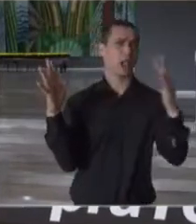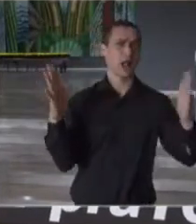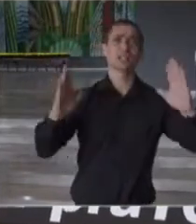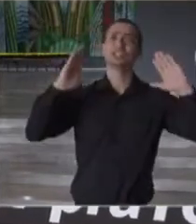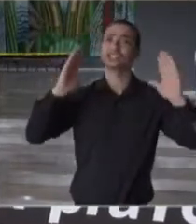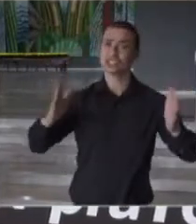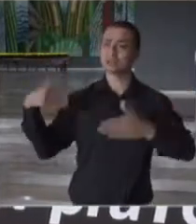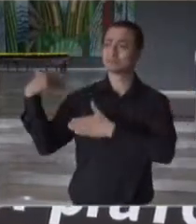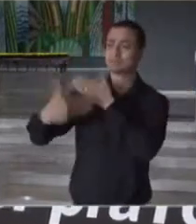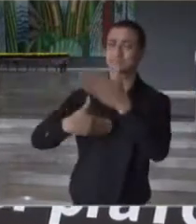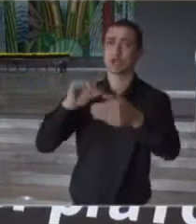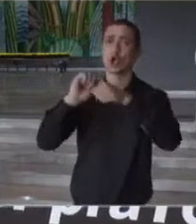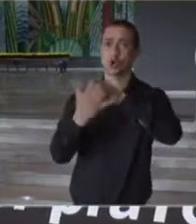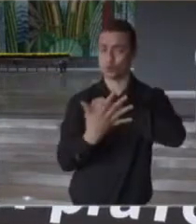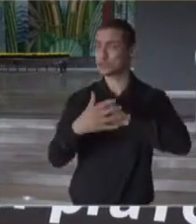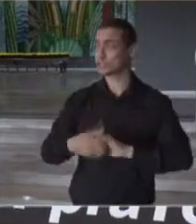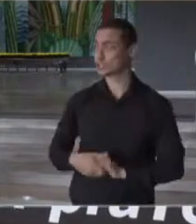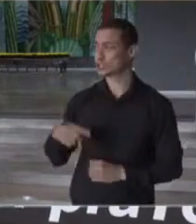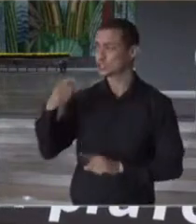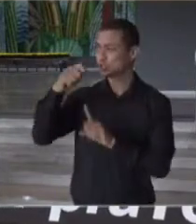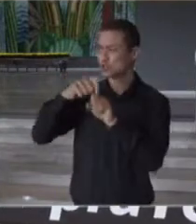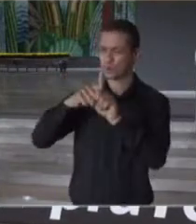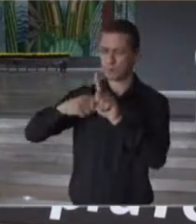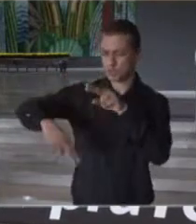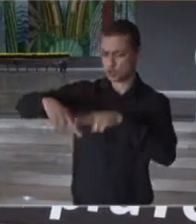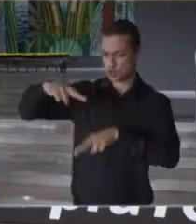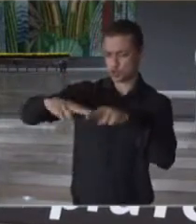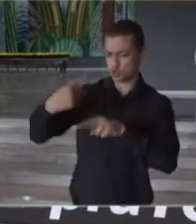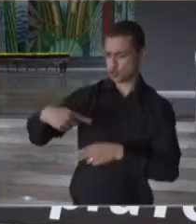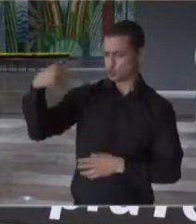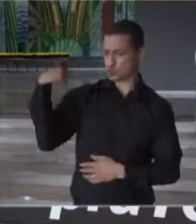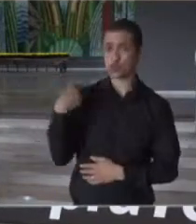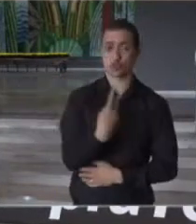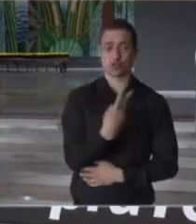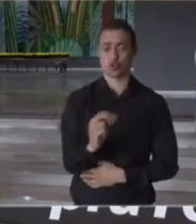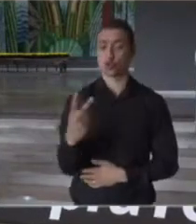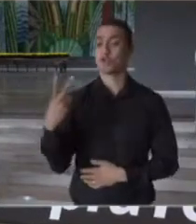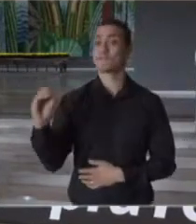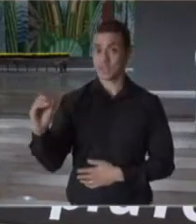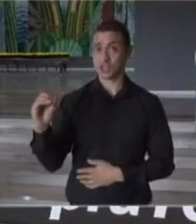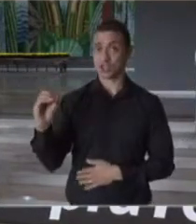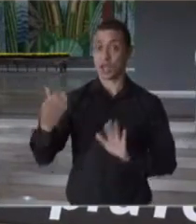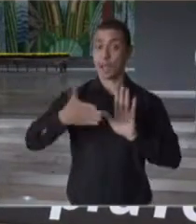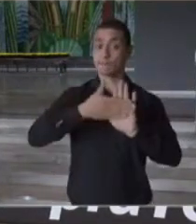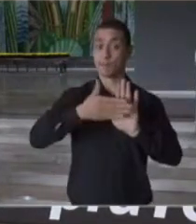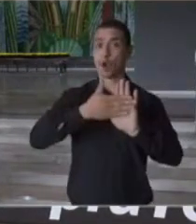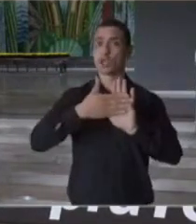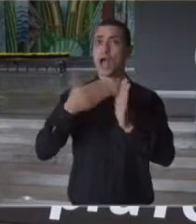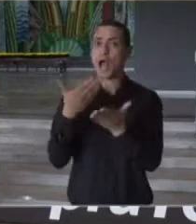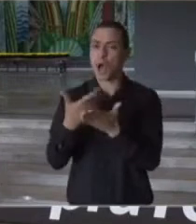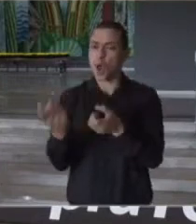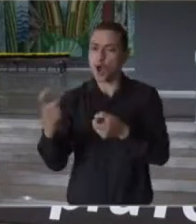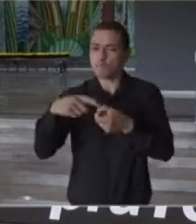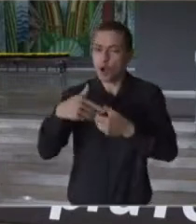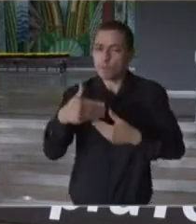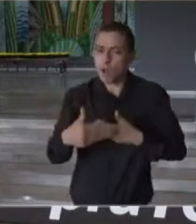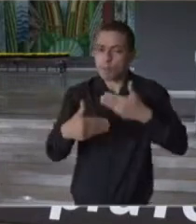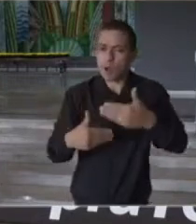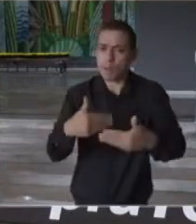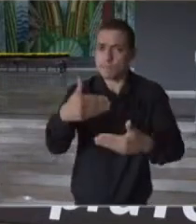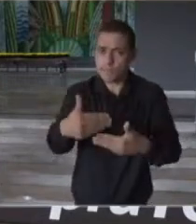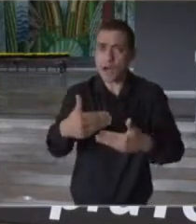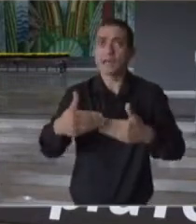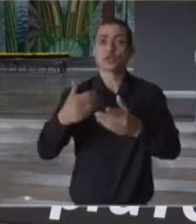Covid, né? Nós apresentamos em junho de 2020 a primeira proposta de retorno e retornamos as primeiras atividades em